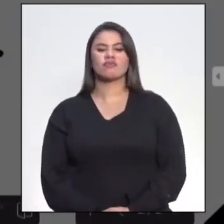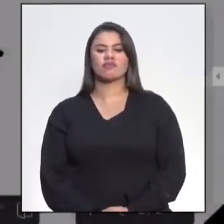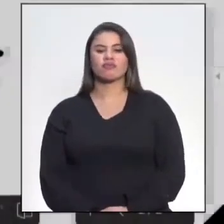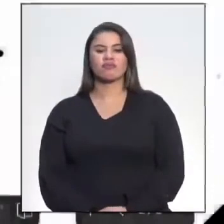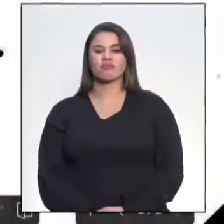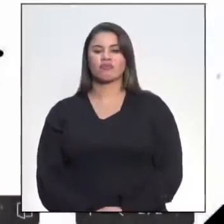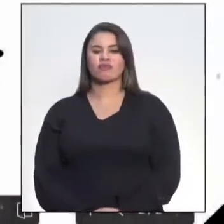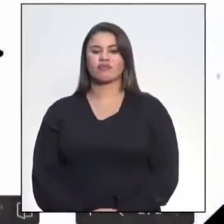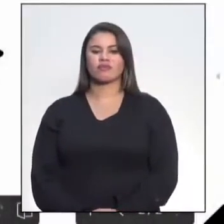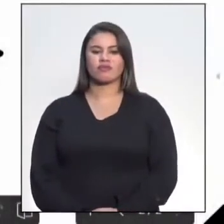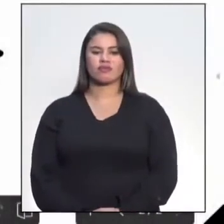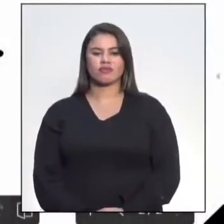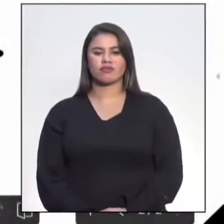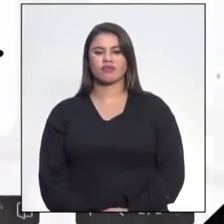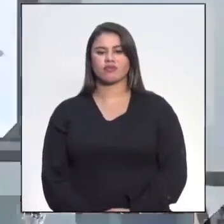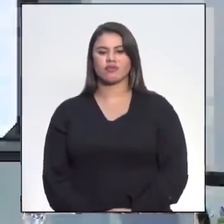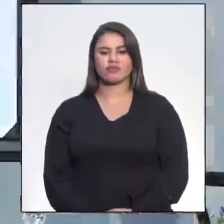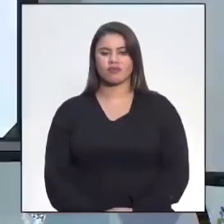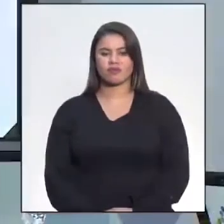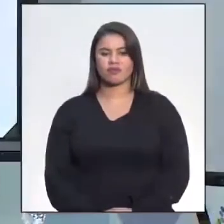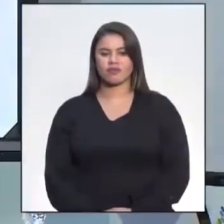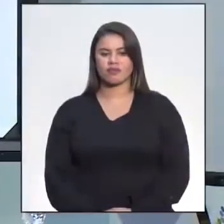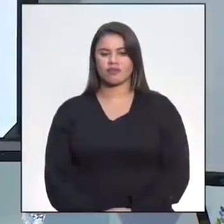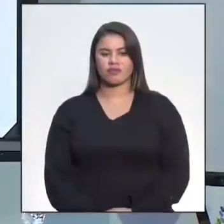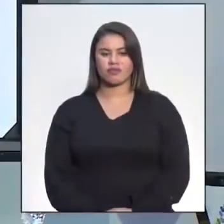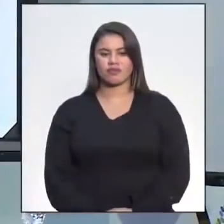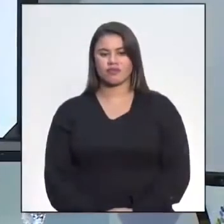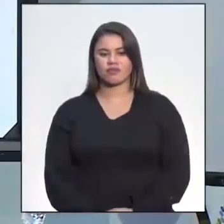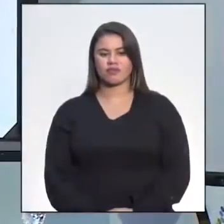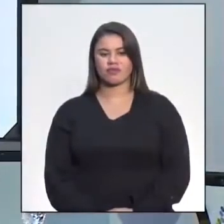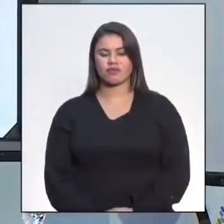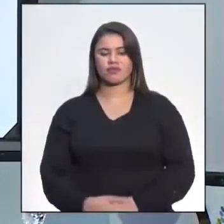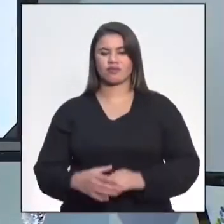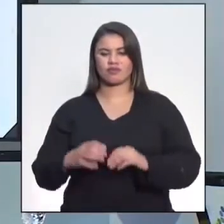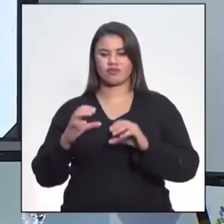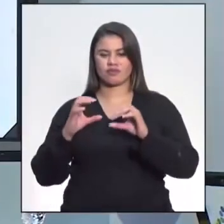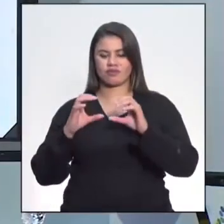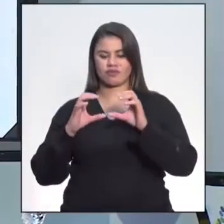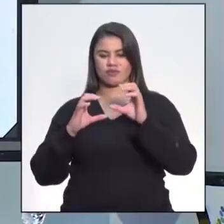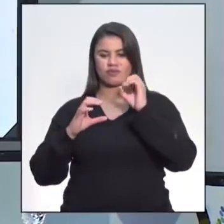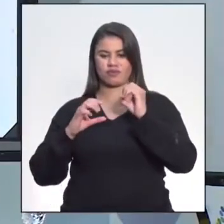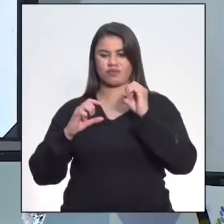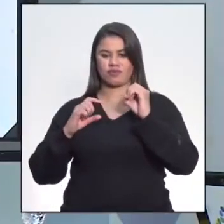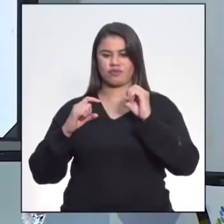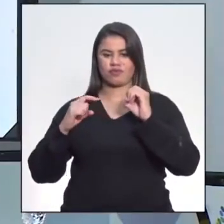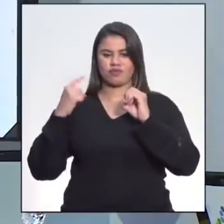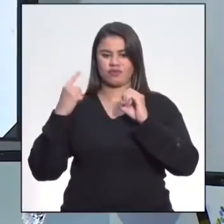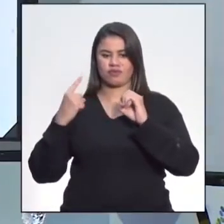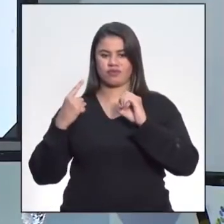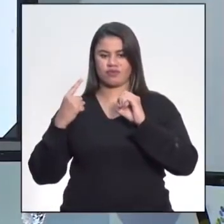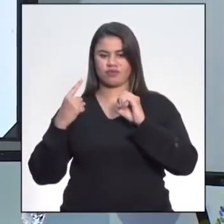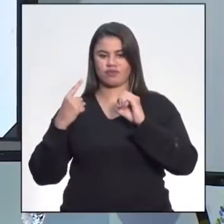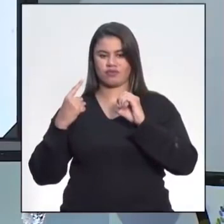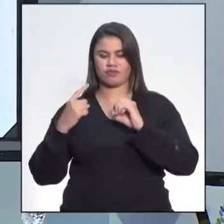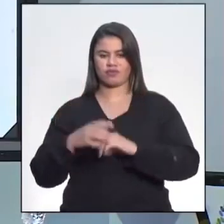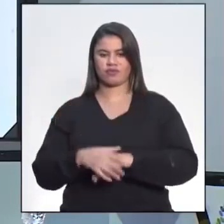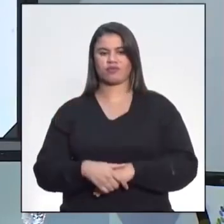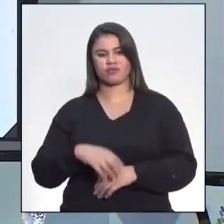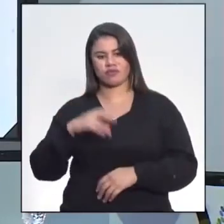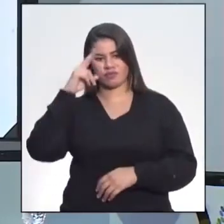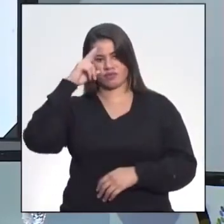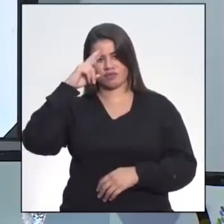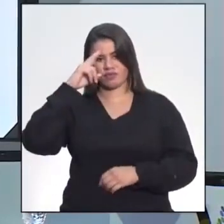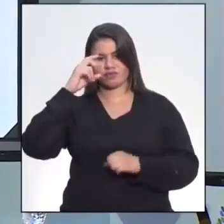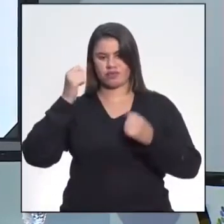Isso, vamos lá. Então, vamos lá. A gente vai marcar o 0 com o menos 1, ou seja, em cima do eixo no menos 1. Lembra que eu falei que o